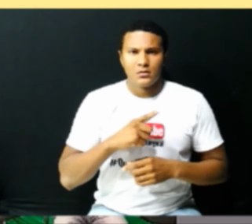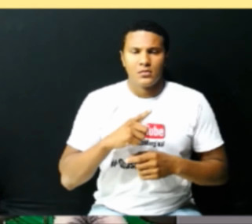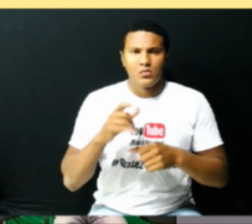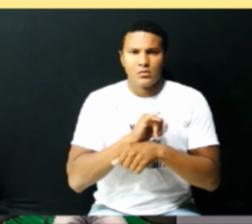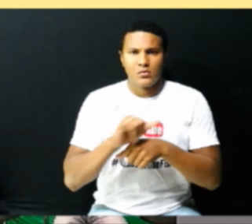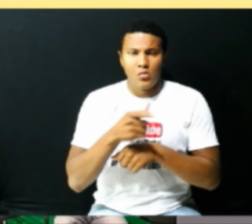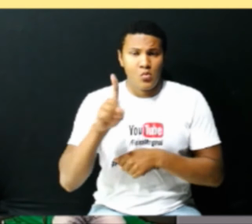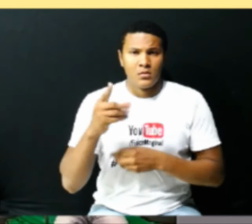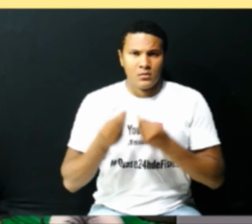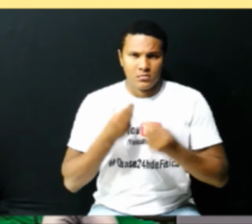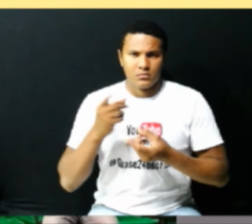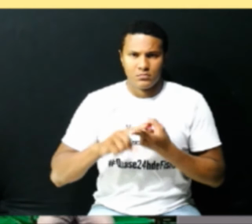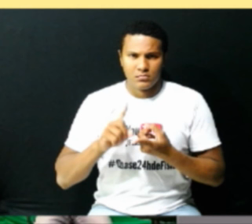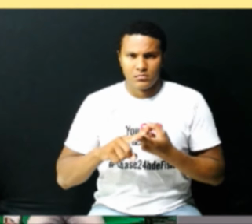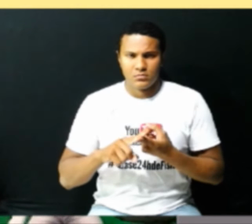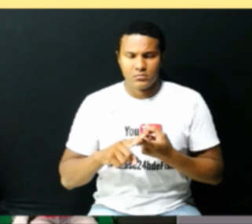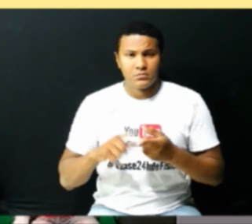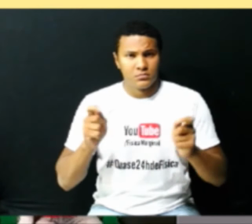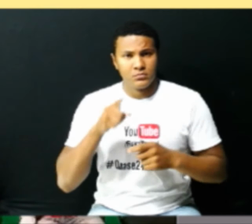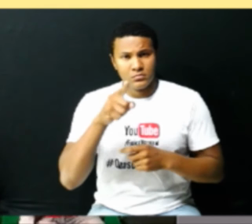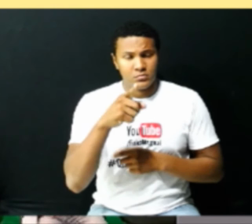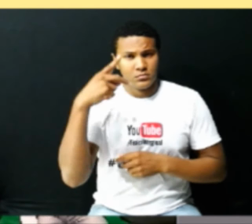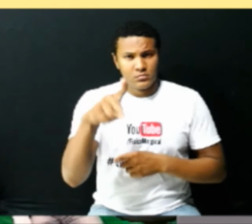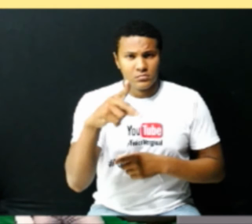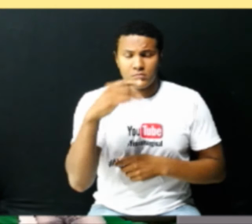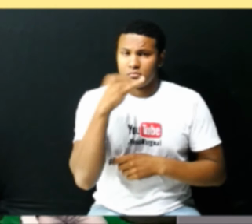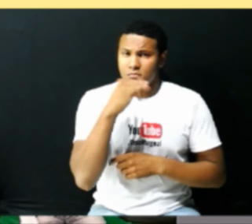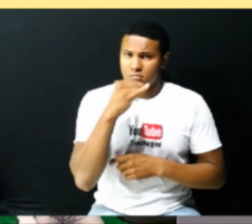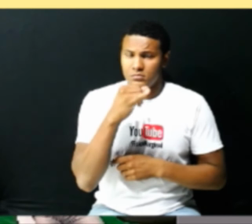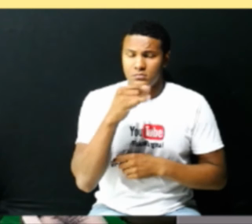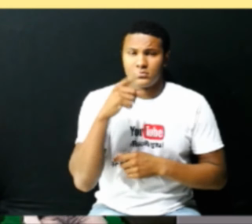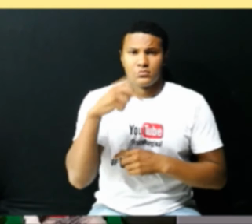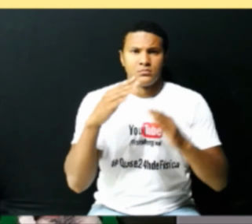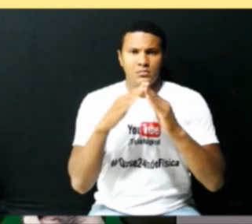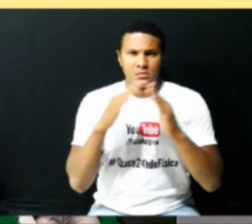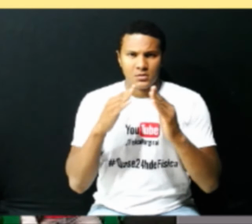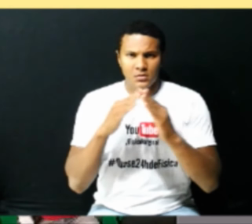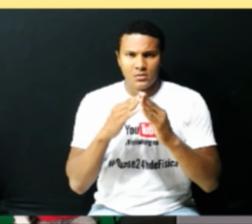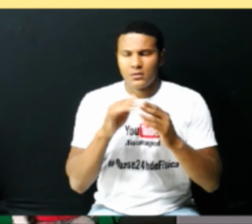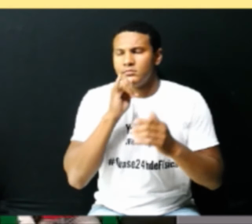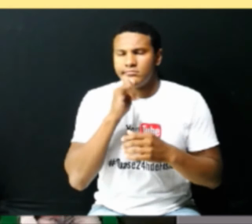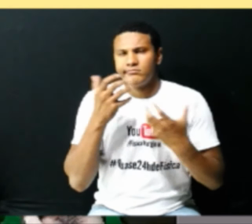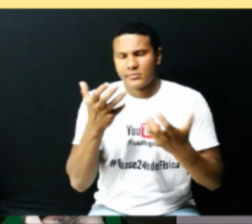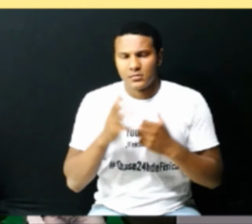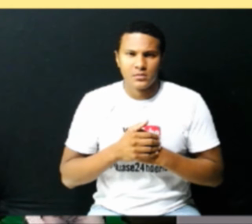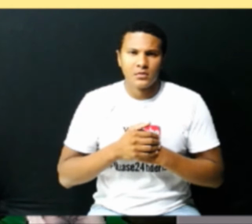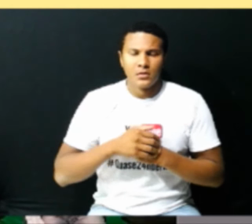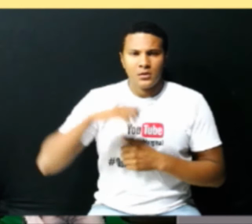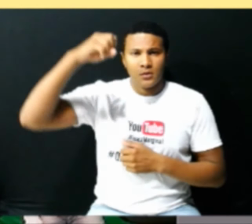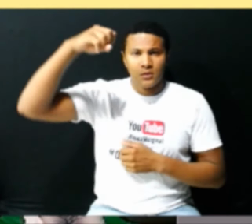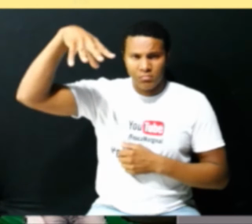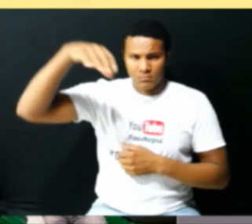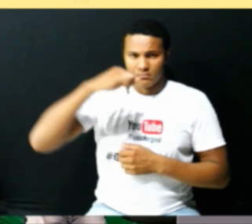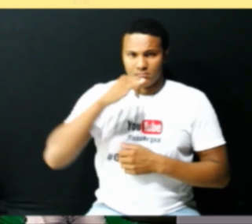você mesmo poderia gerar energia para a sua casa. Então, você quer acender uma lâmpada, né? Você então começa a pedalar